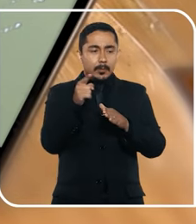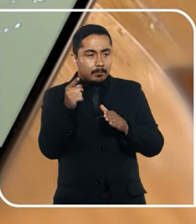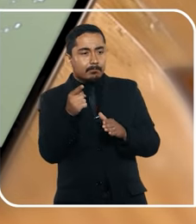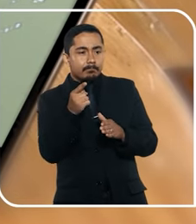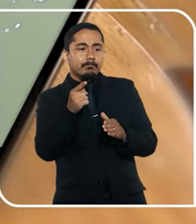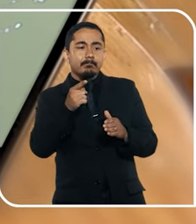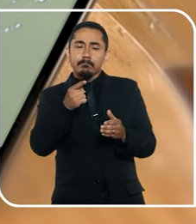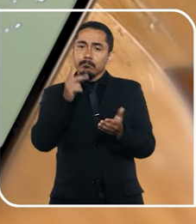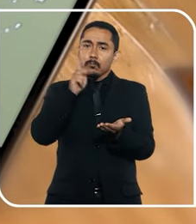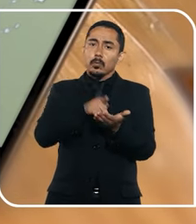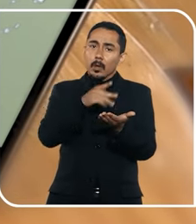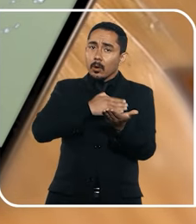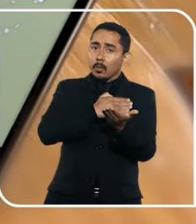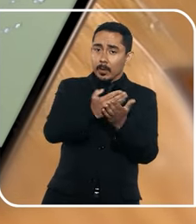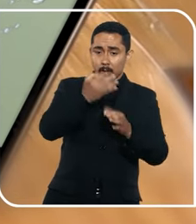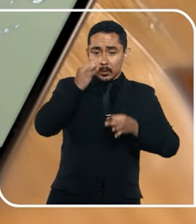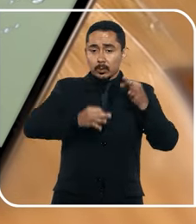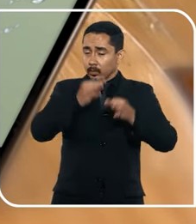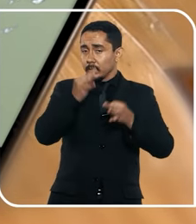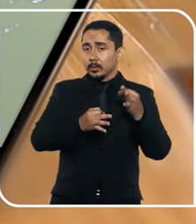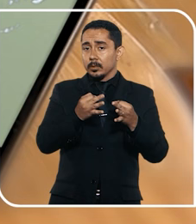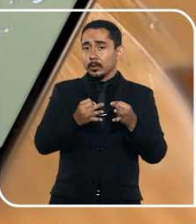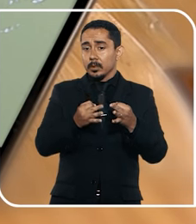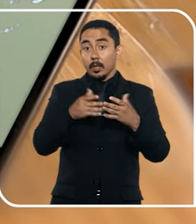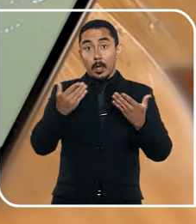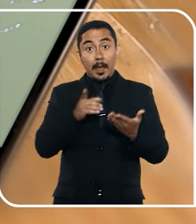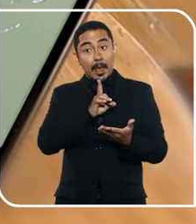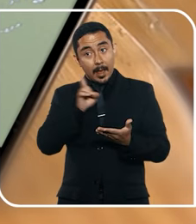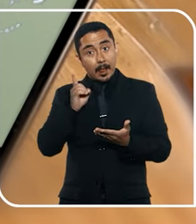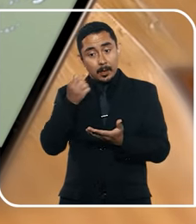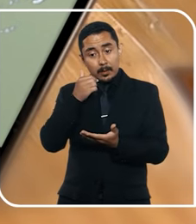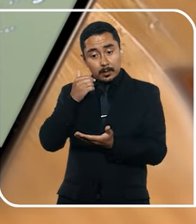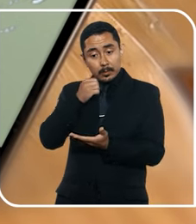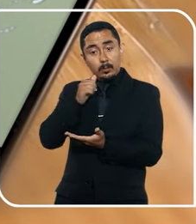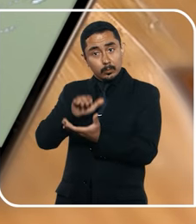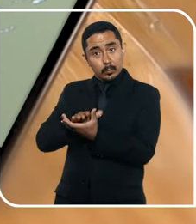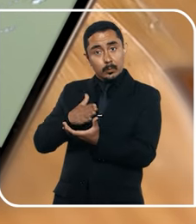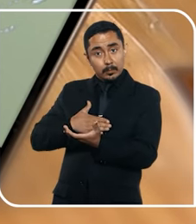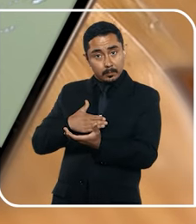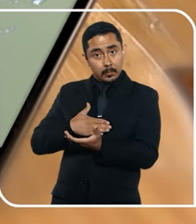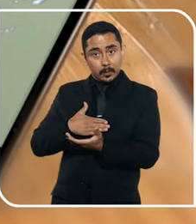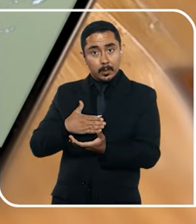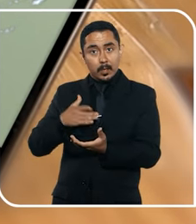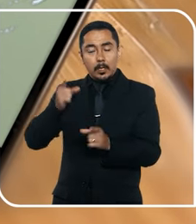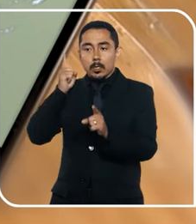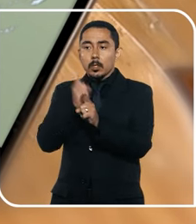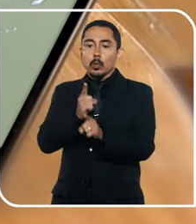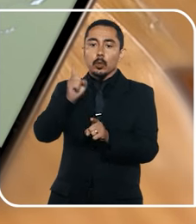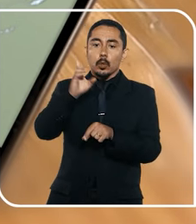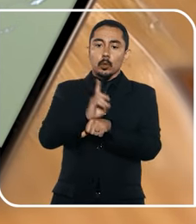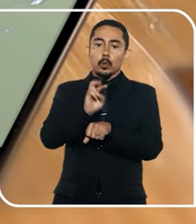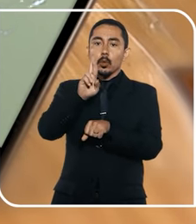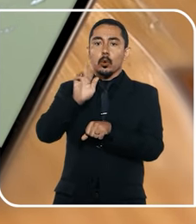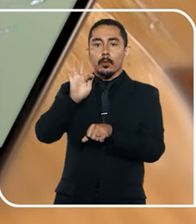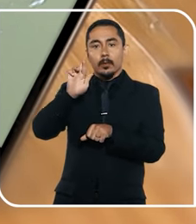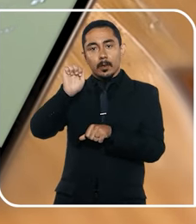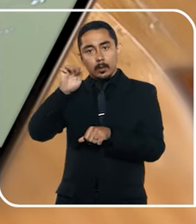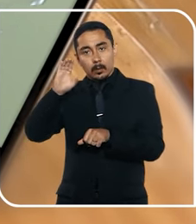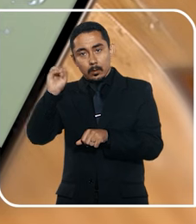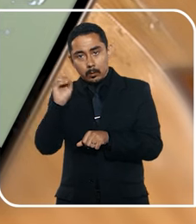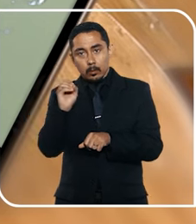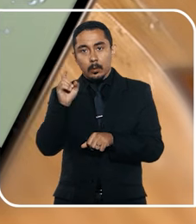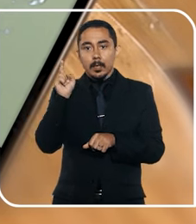a ir para esse caminho, né? Ao caminho judiciário. Tanto é que foi ela que conseguiu achar o Dr. Franco,